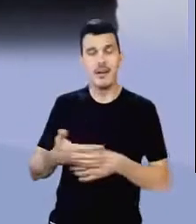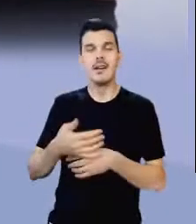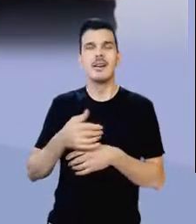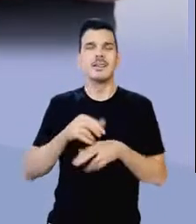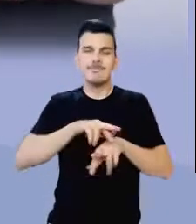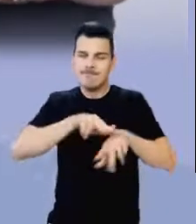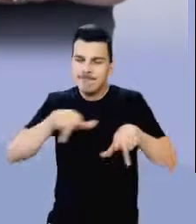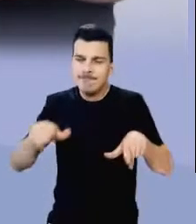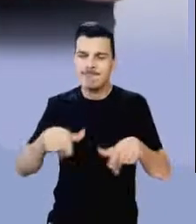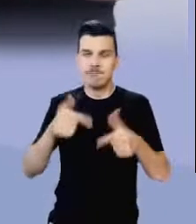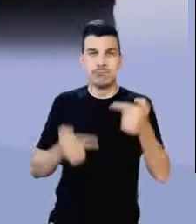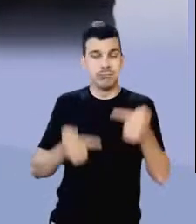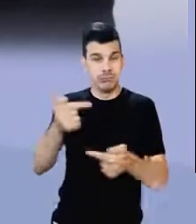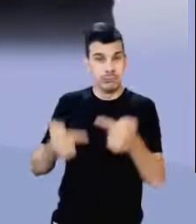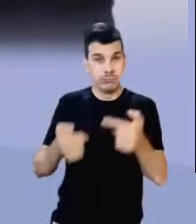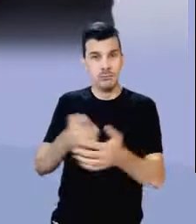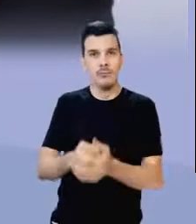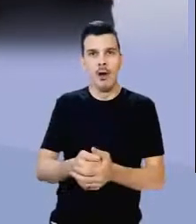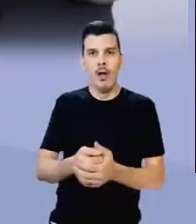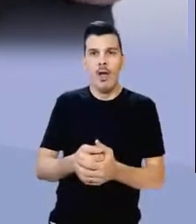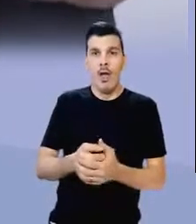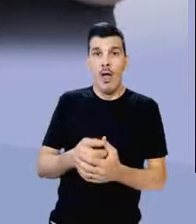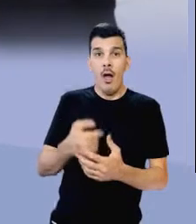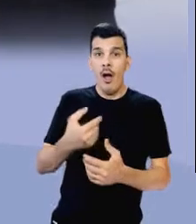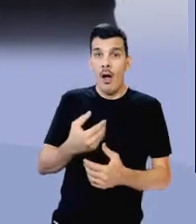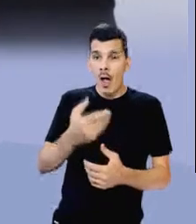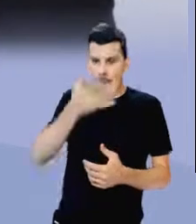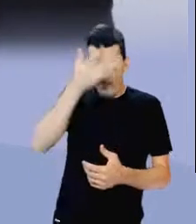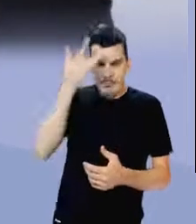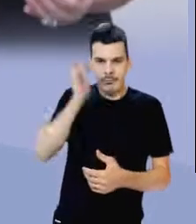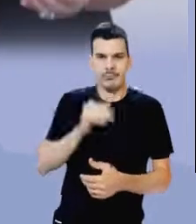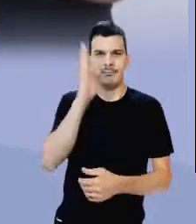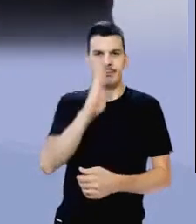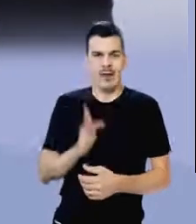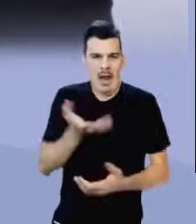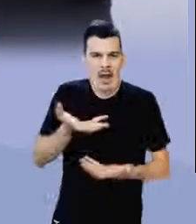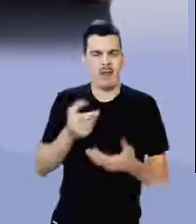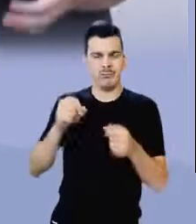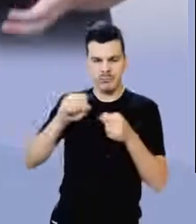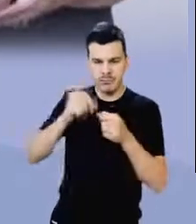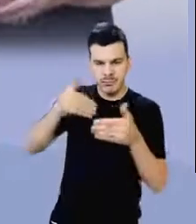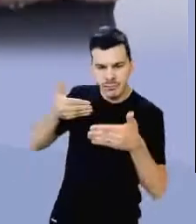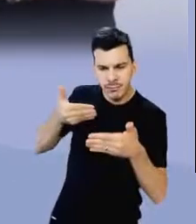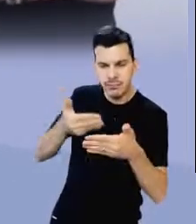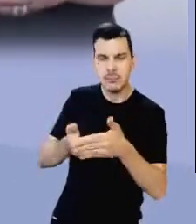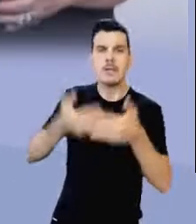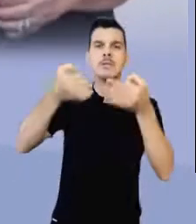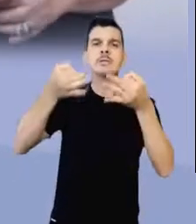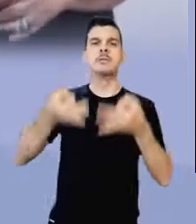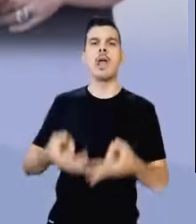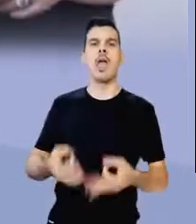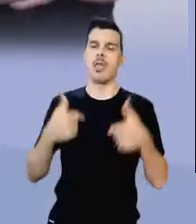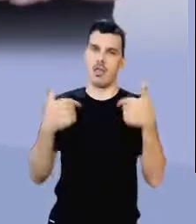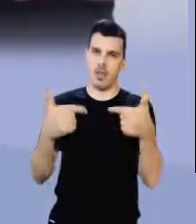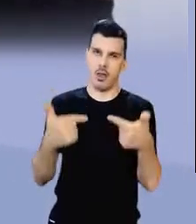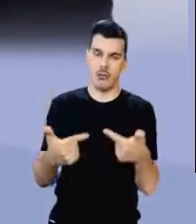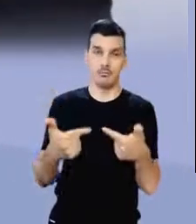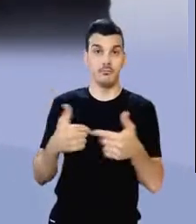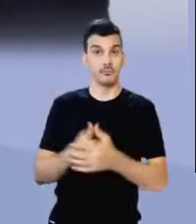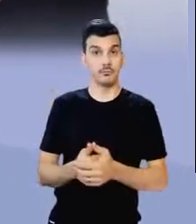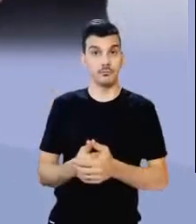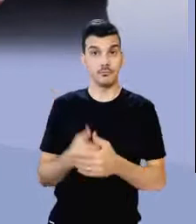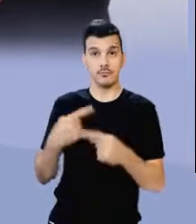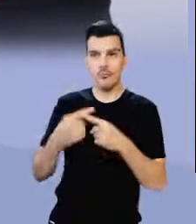horrores do mundo, esse homem brasileiro buscava ser honesto, ser correto, trabalhador.